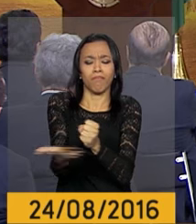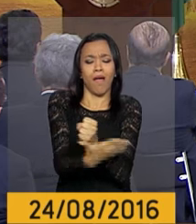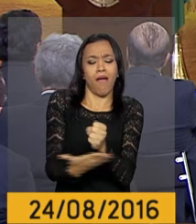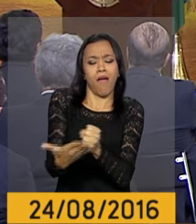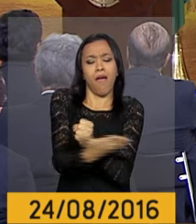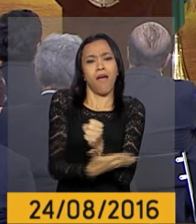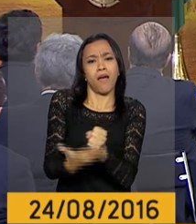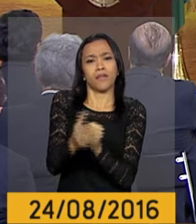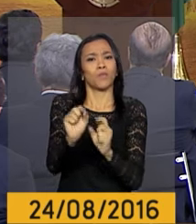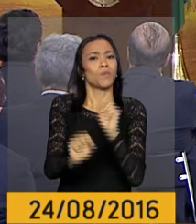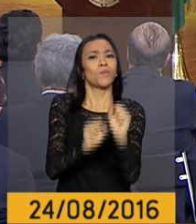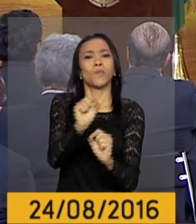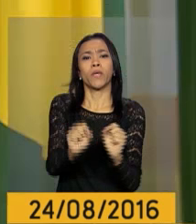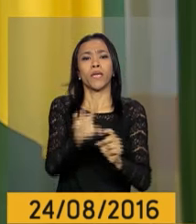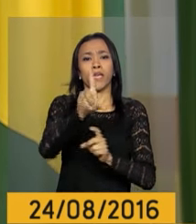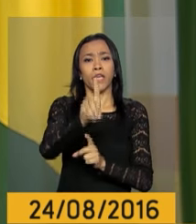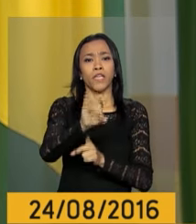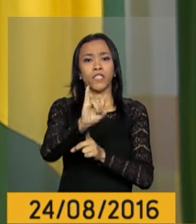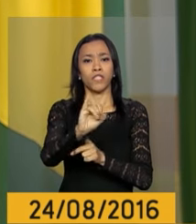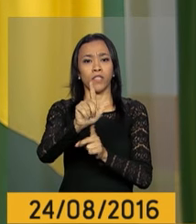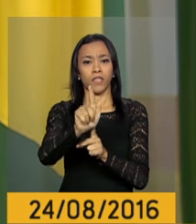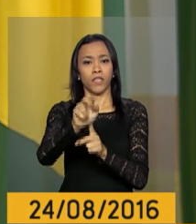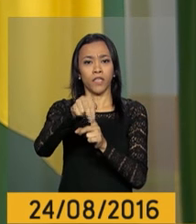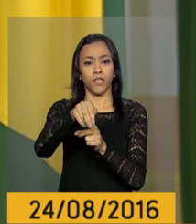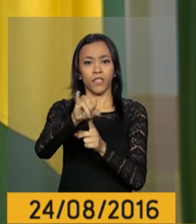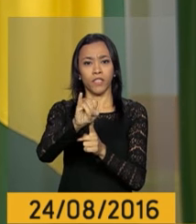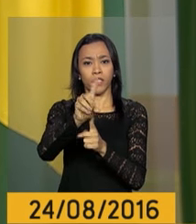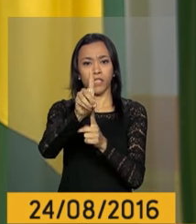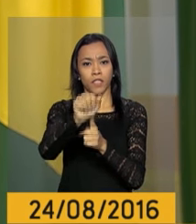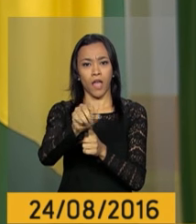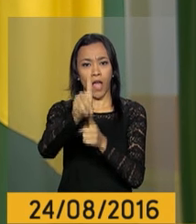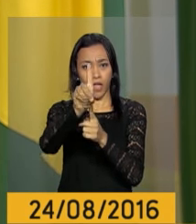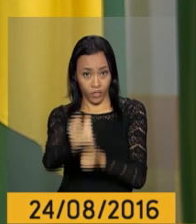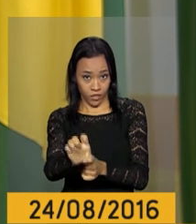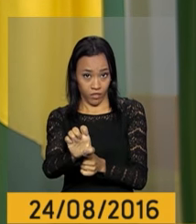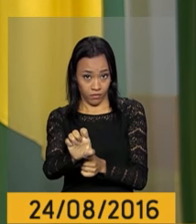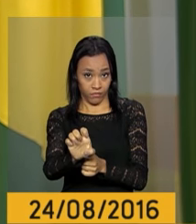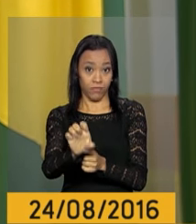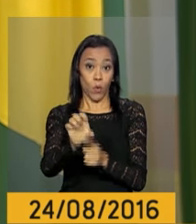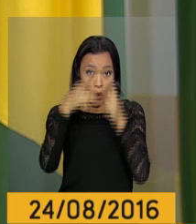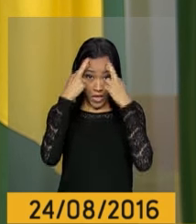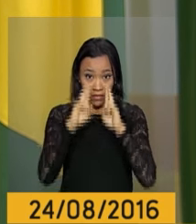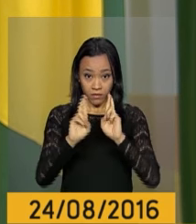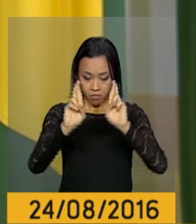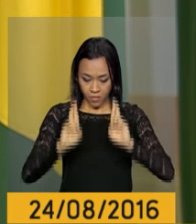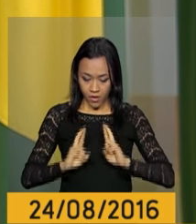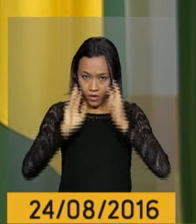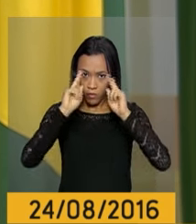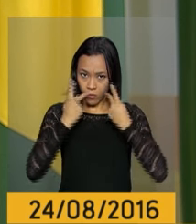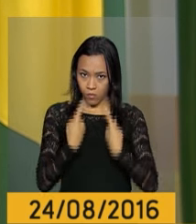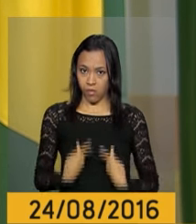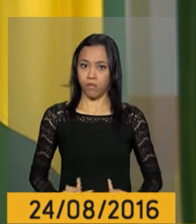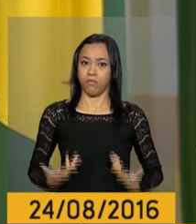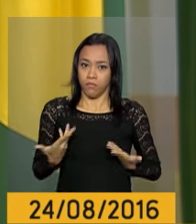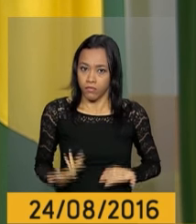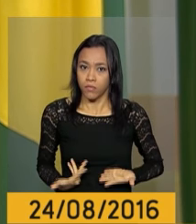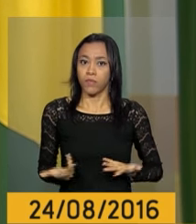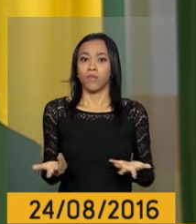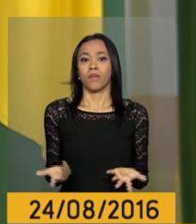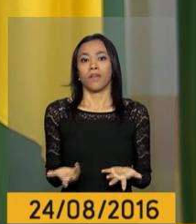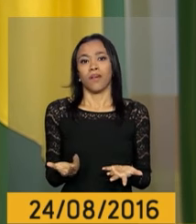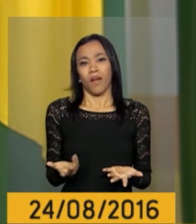a dignidade da pessoa humana. E não há nada mais indigno, meus amigos, minhas amigas, do que o